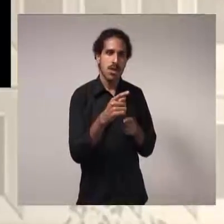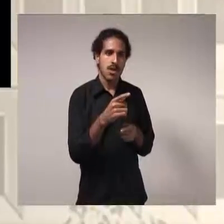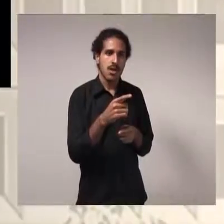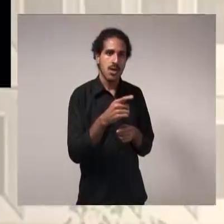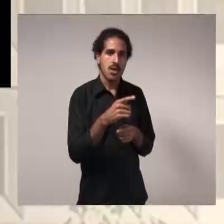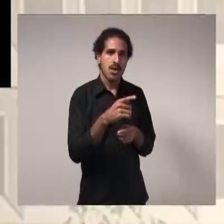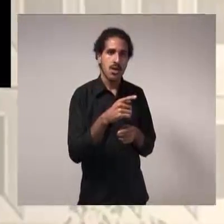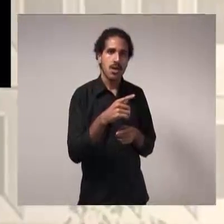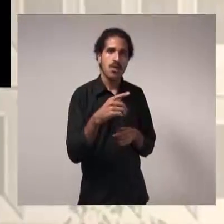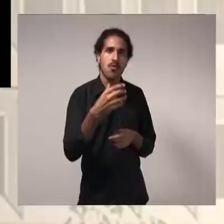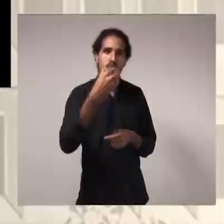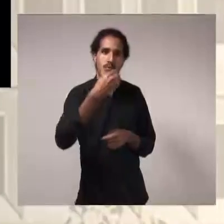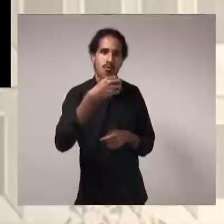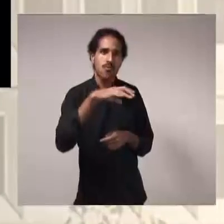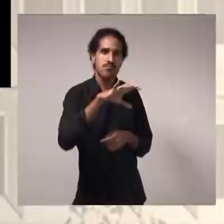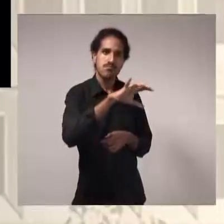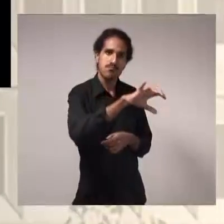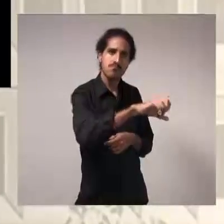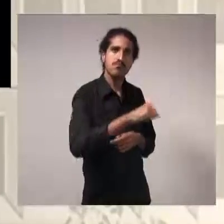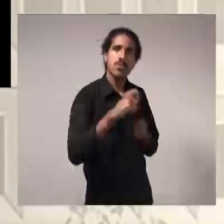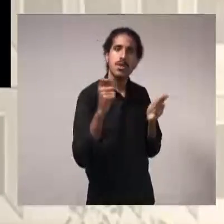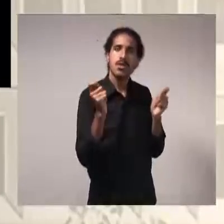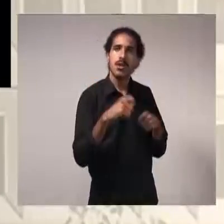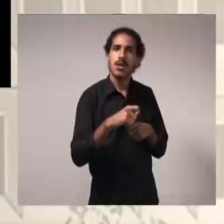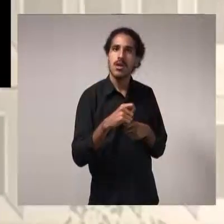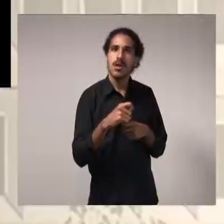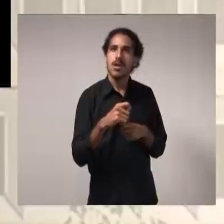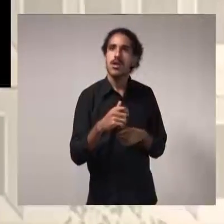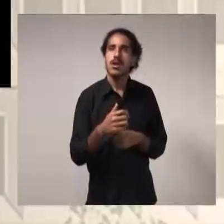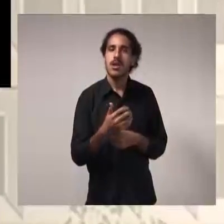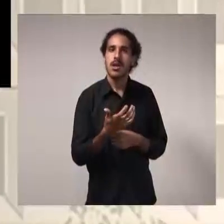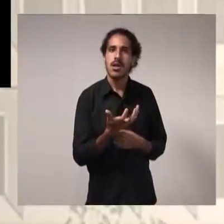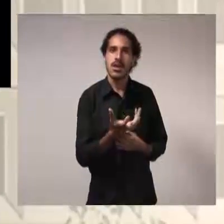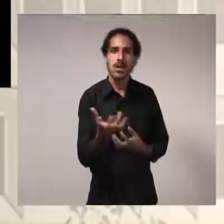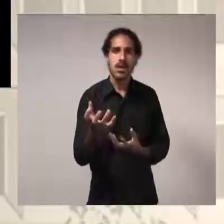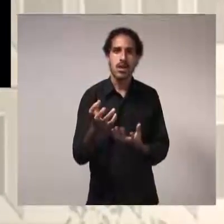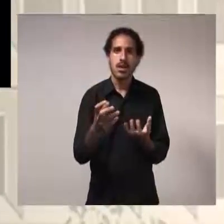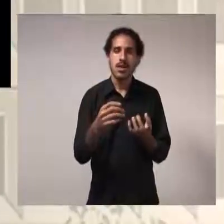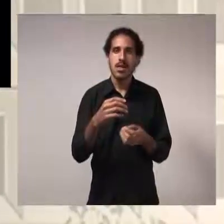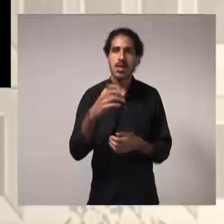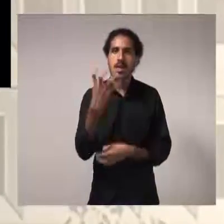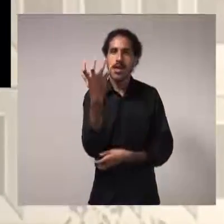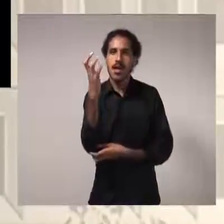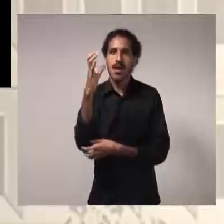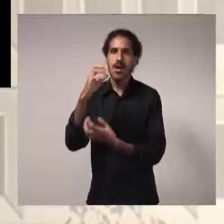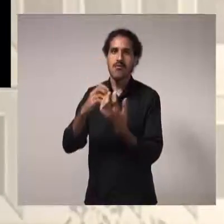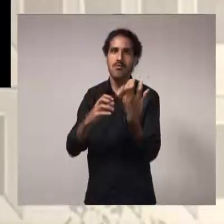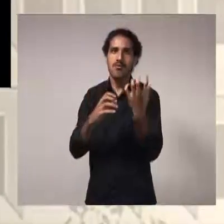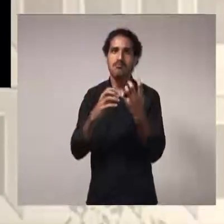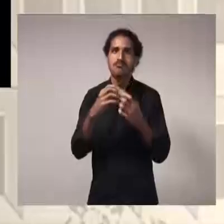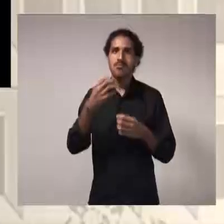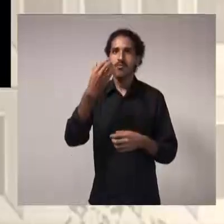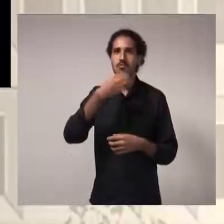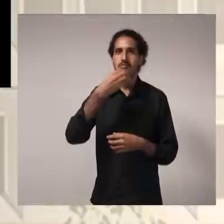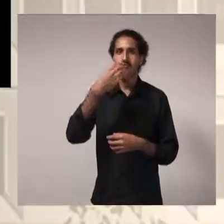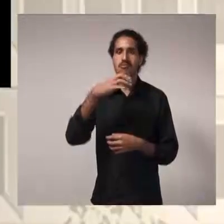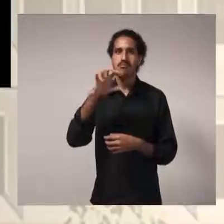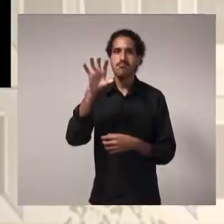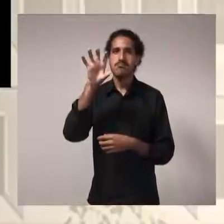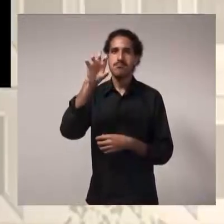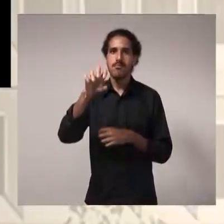algum benefício. Nesse caso, é um pomar. As árvores frutíferas convivem com as